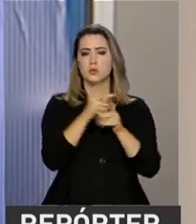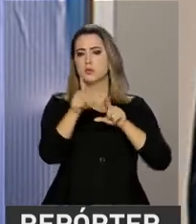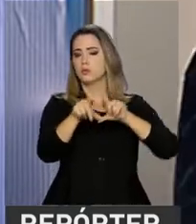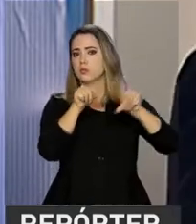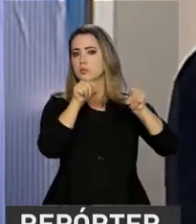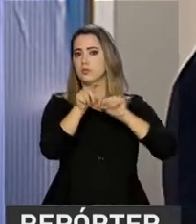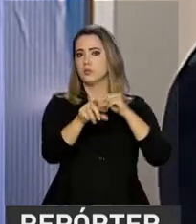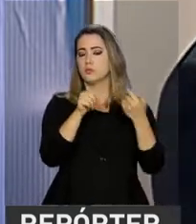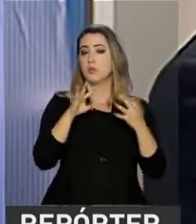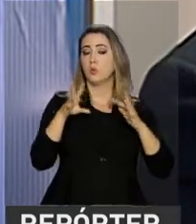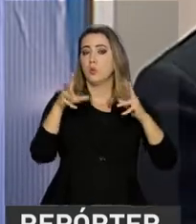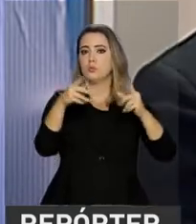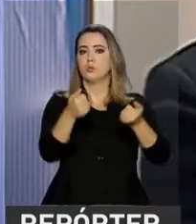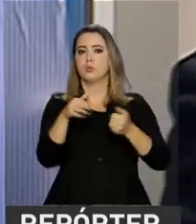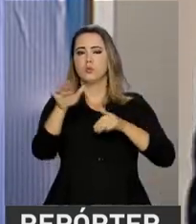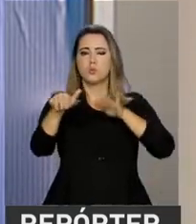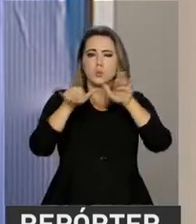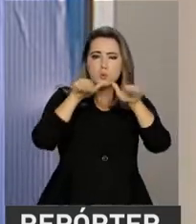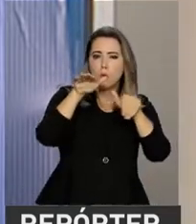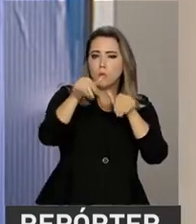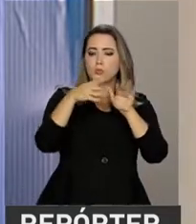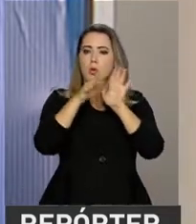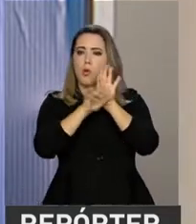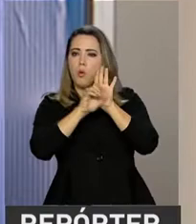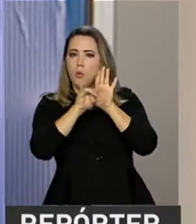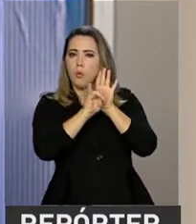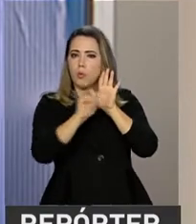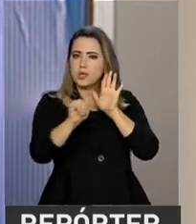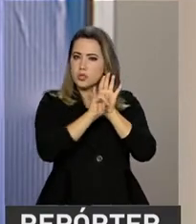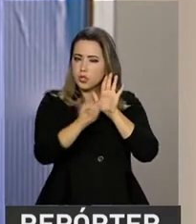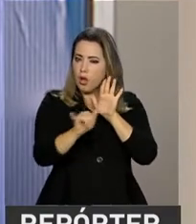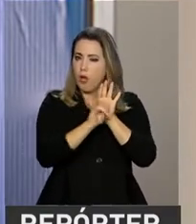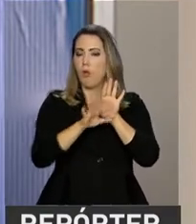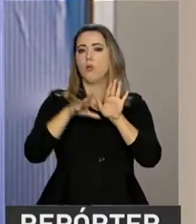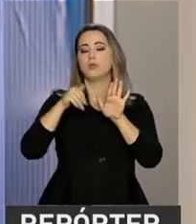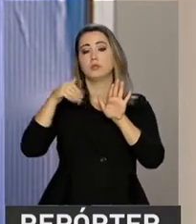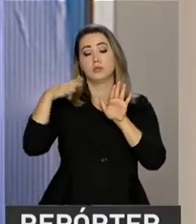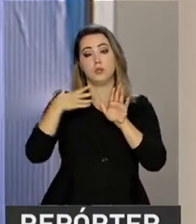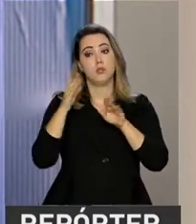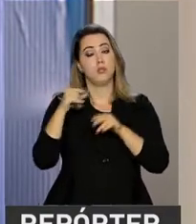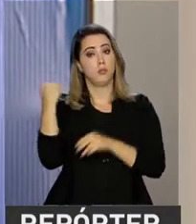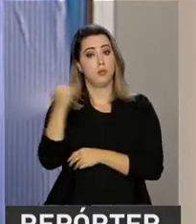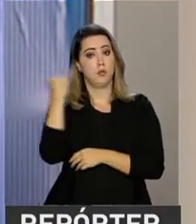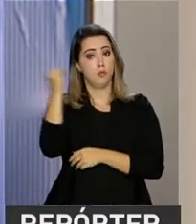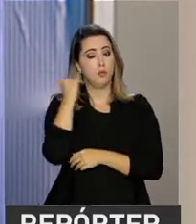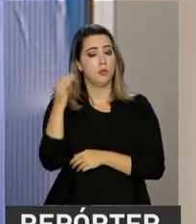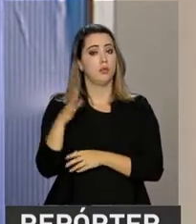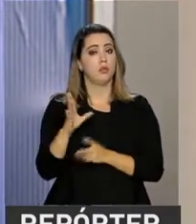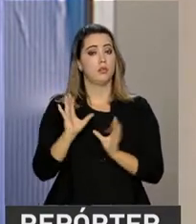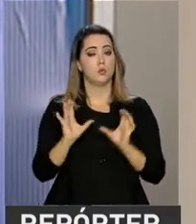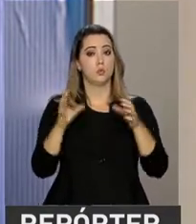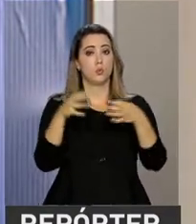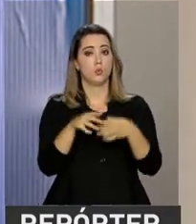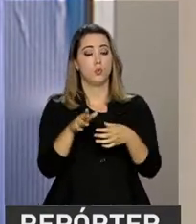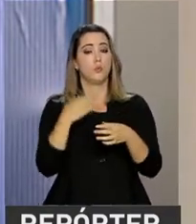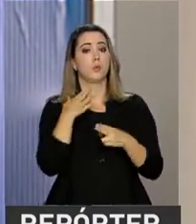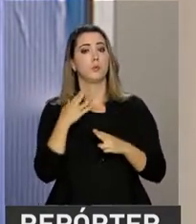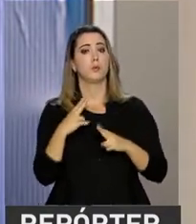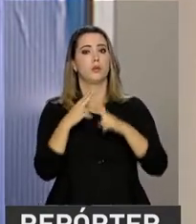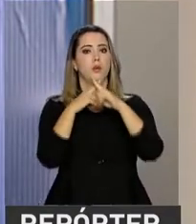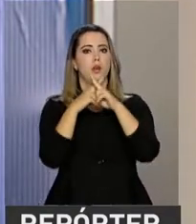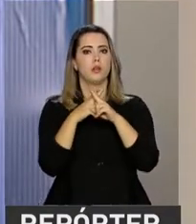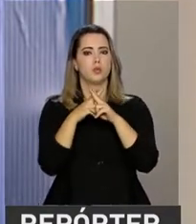seleção, com todo o chamamento nacional, com a importante ajuda da Caixa Econômica, com toda a